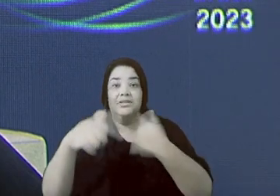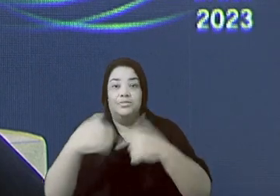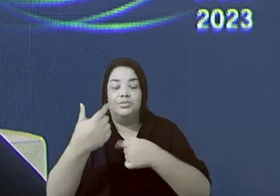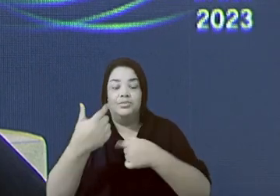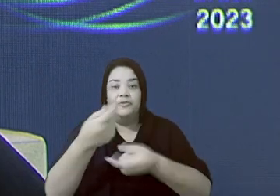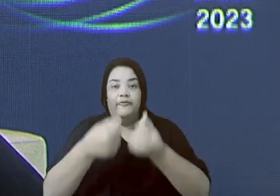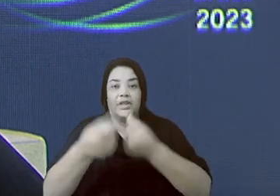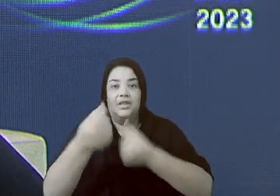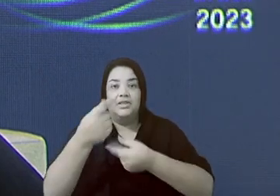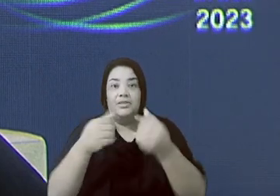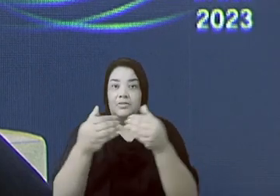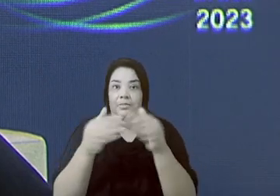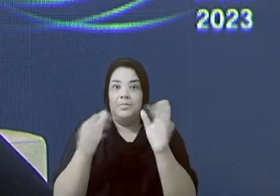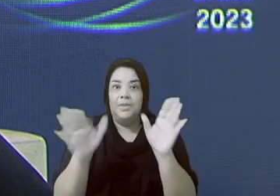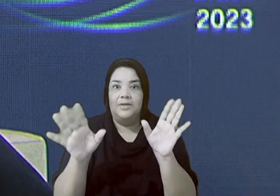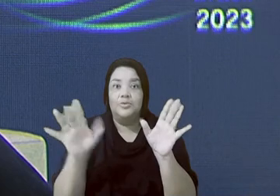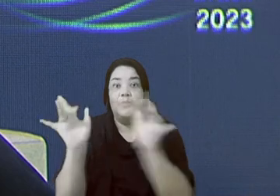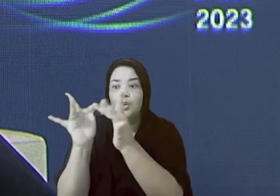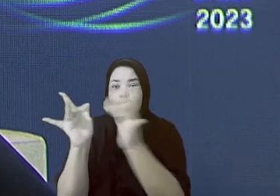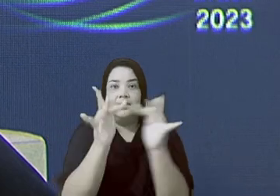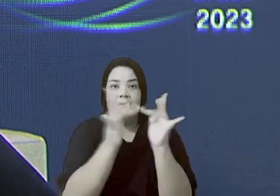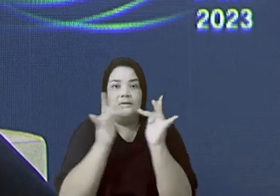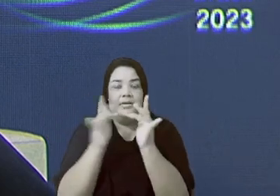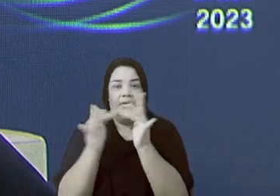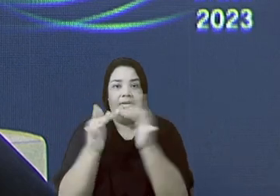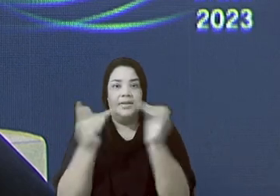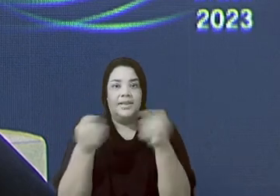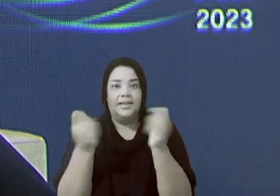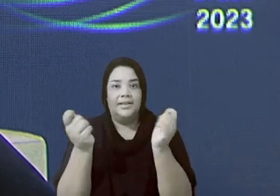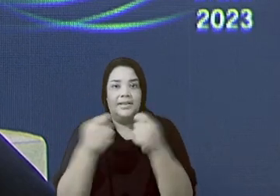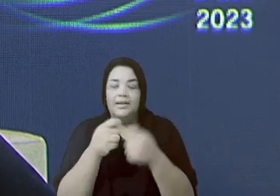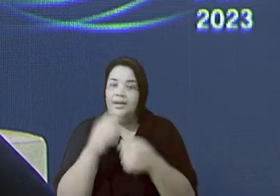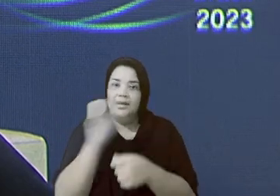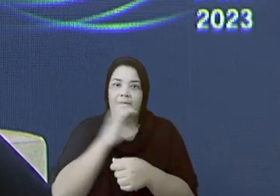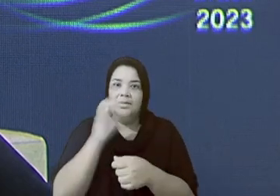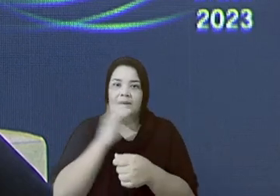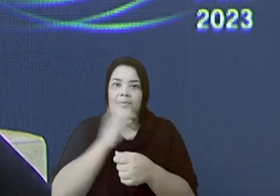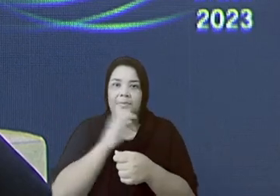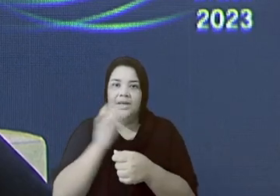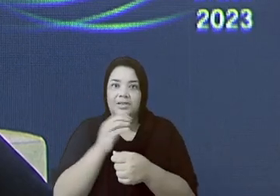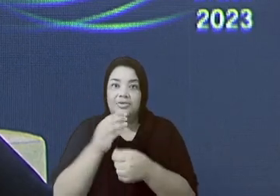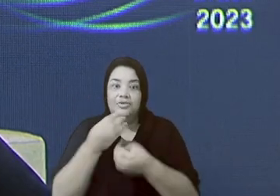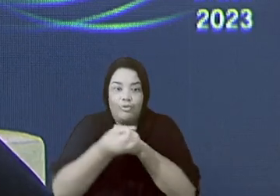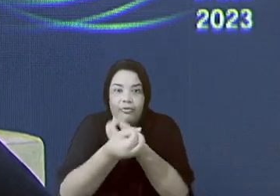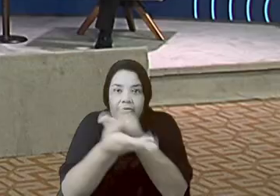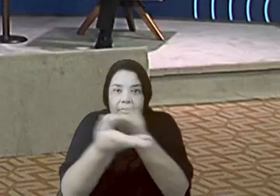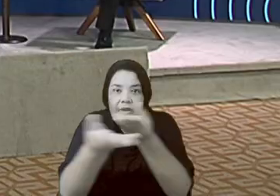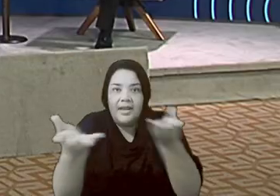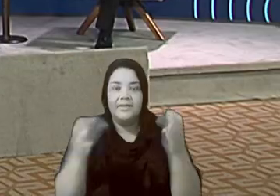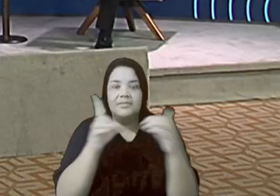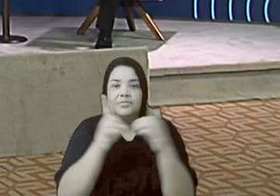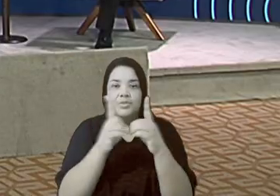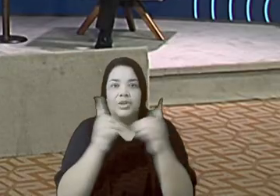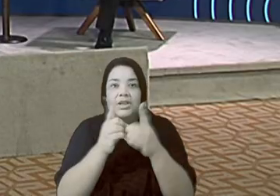todo mundo possa se conectar e oferecer rapidamente para os seus clientes serviço e produtos financeiros